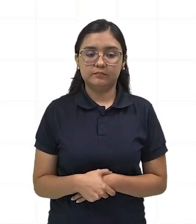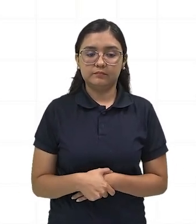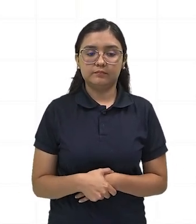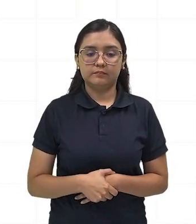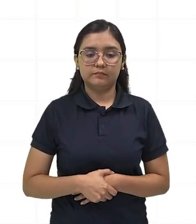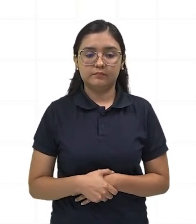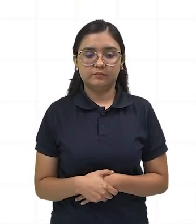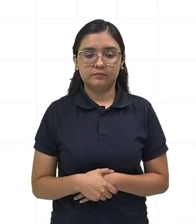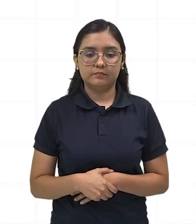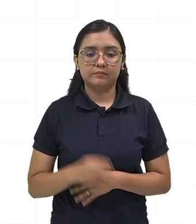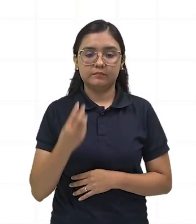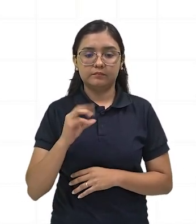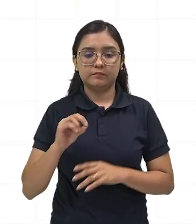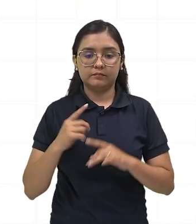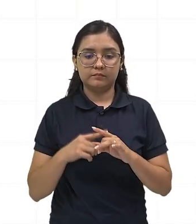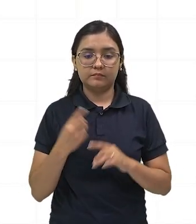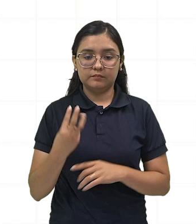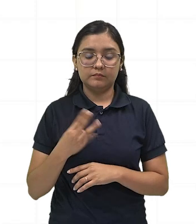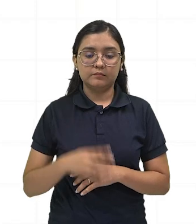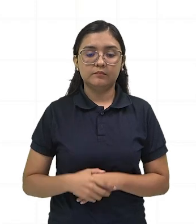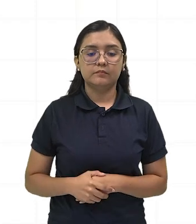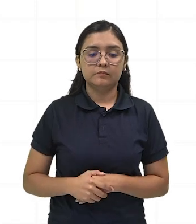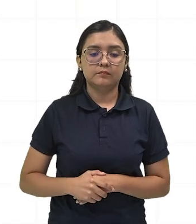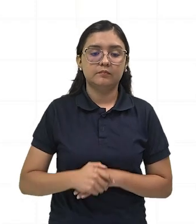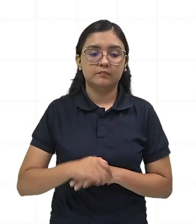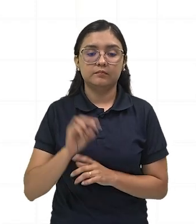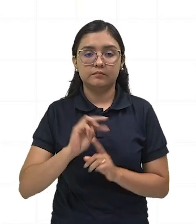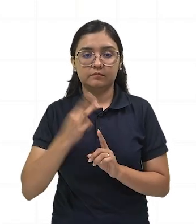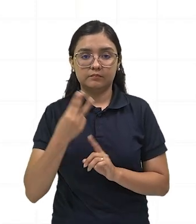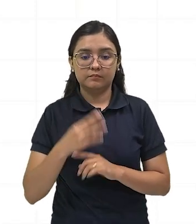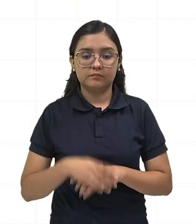30 vezes 3. Triplicamos o valor de D.